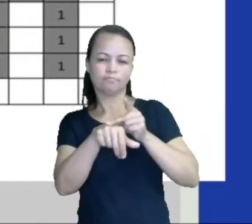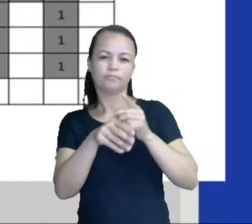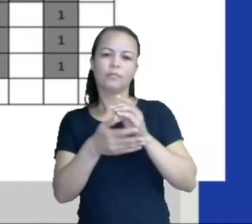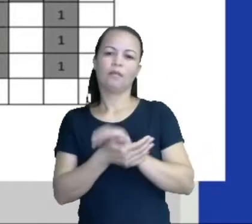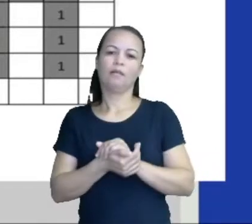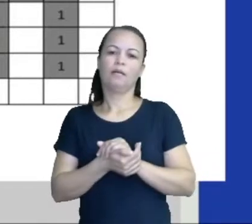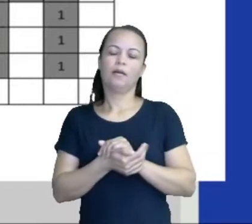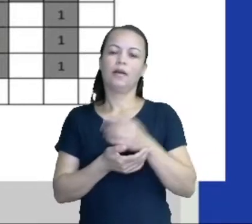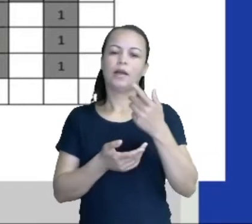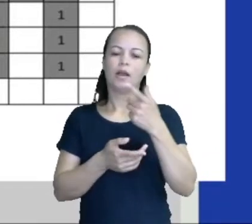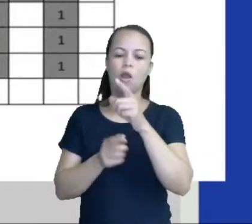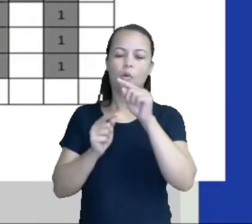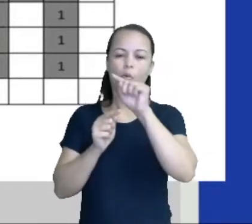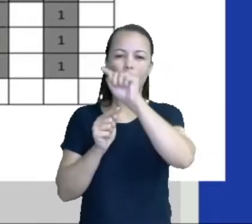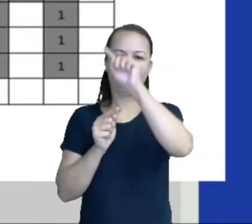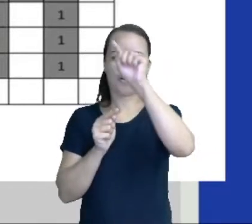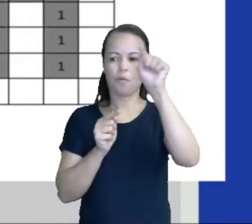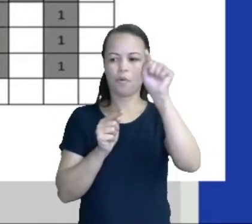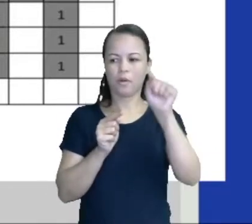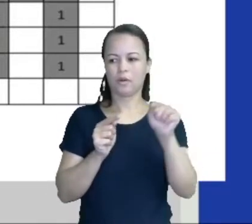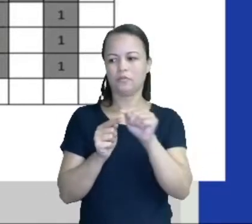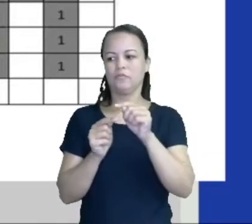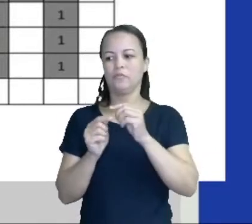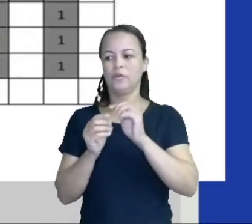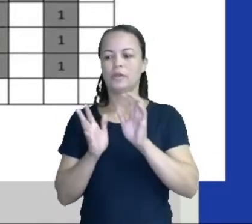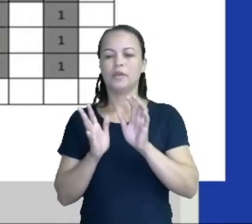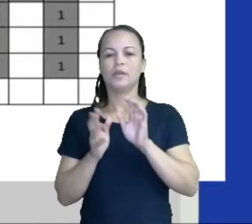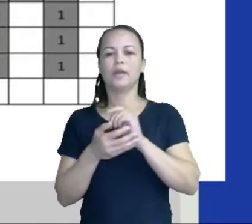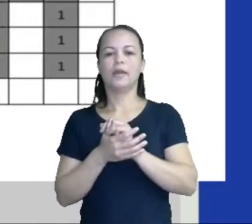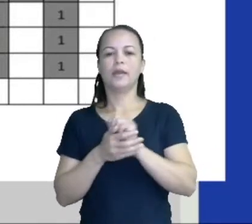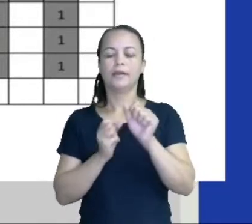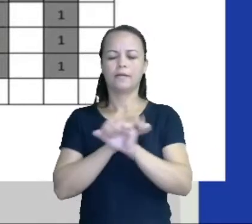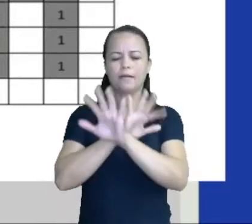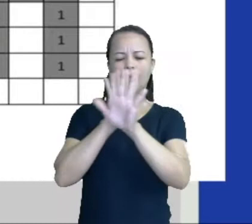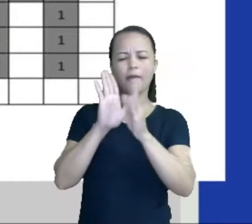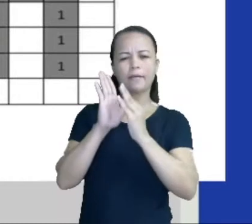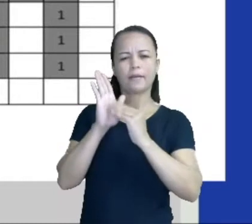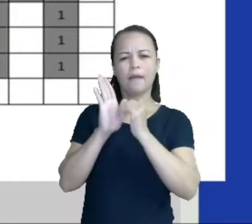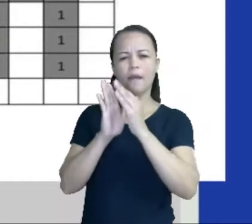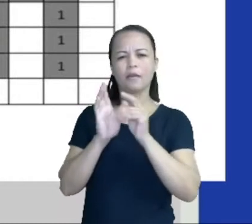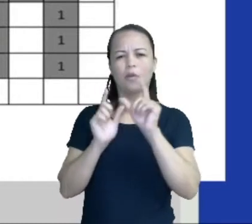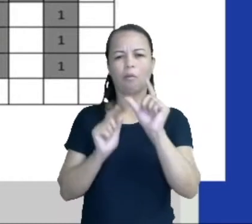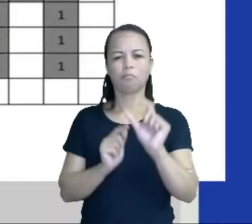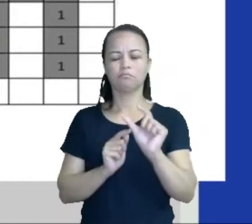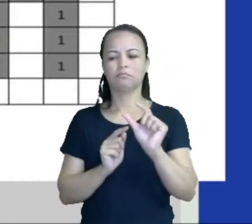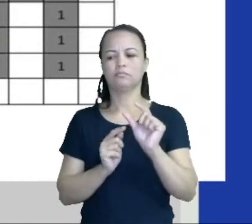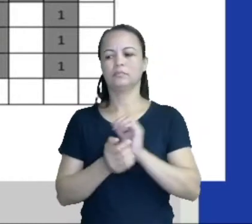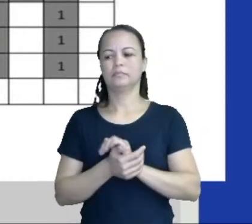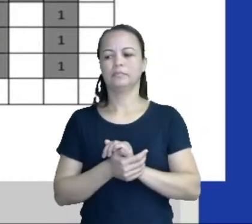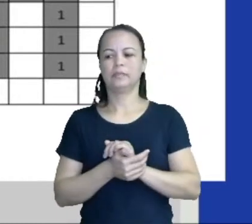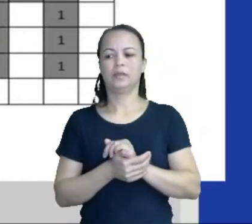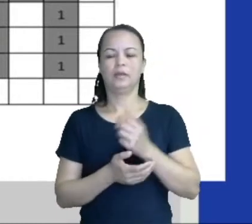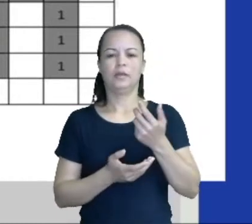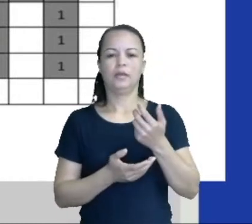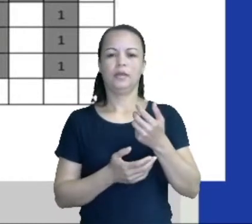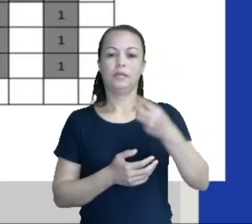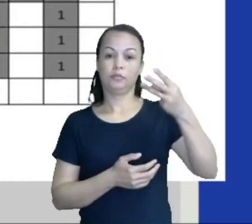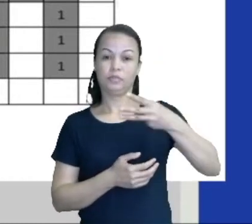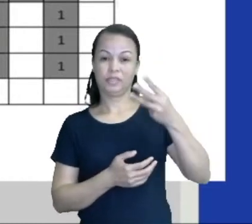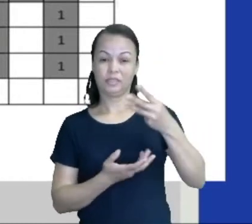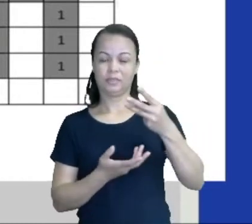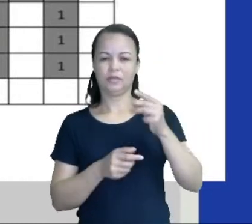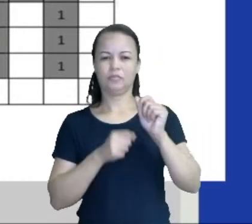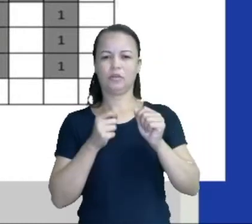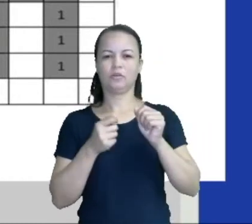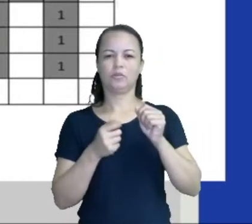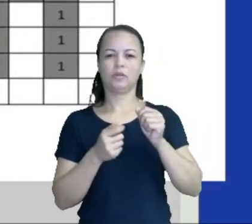Ao lado, ele foi clareando um pouquinho. E no terceiro, já coloquei o quê? A